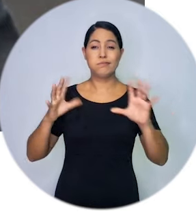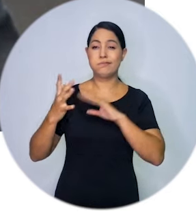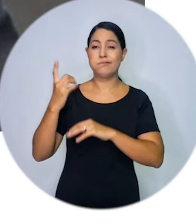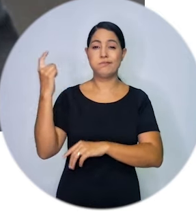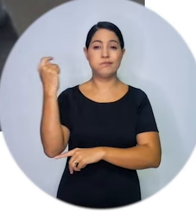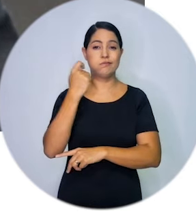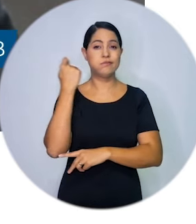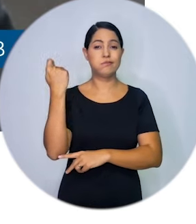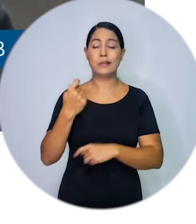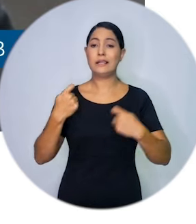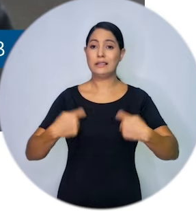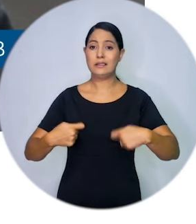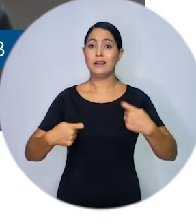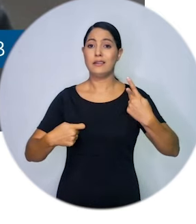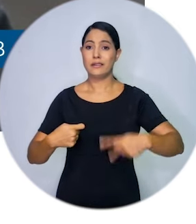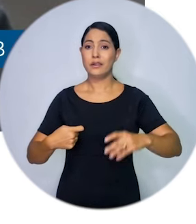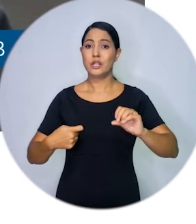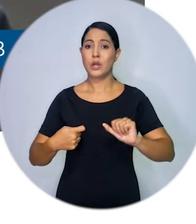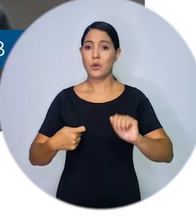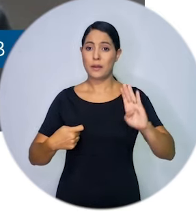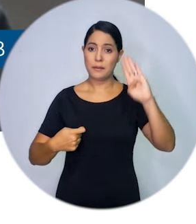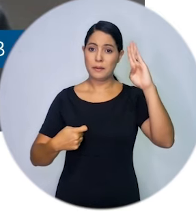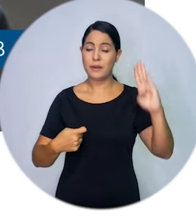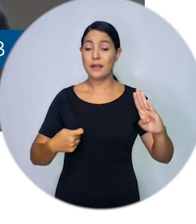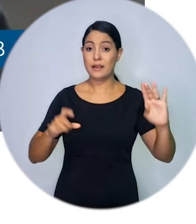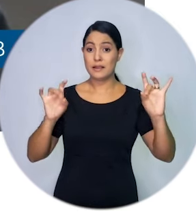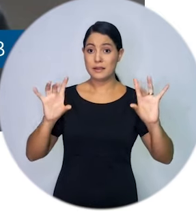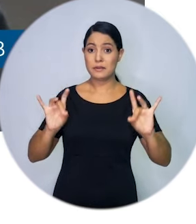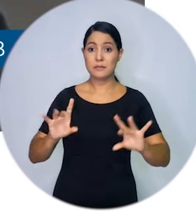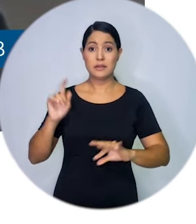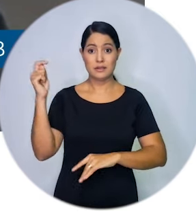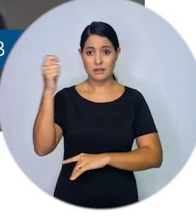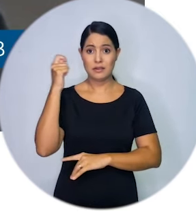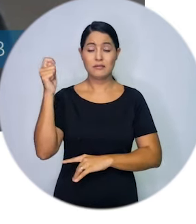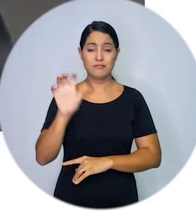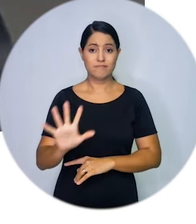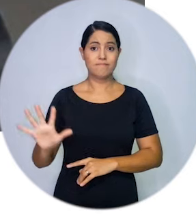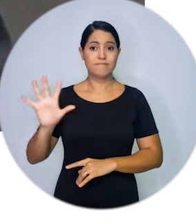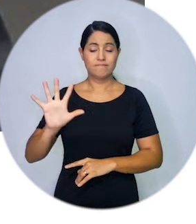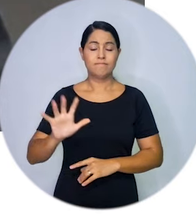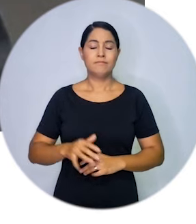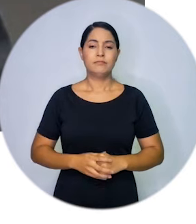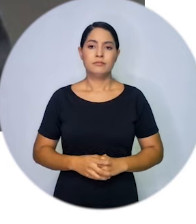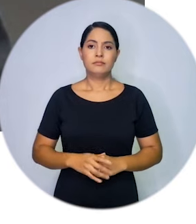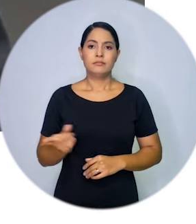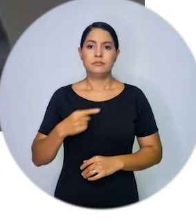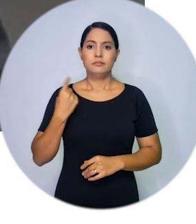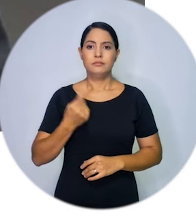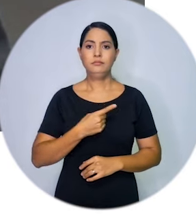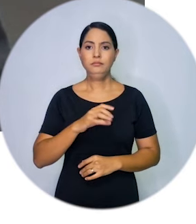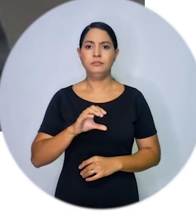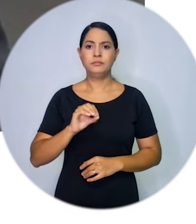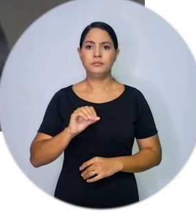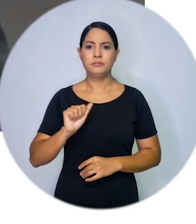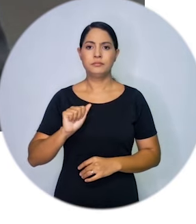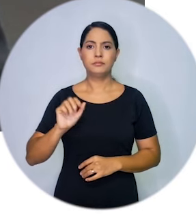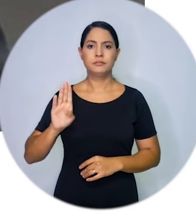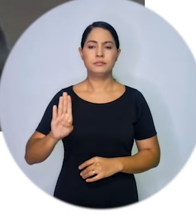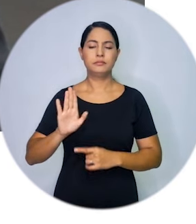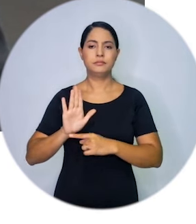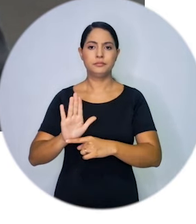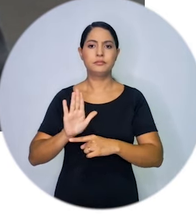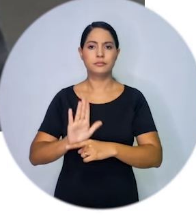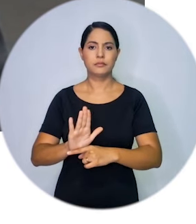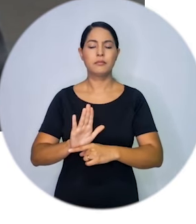tem demandado muito da OAB Nacional, e em especial da Seccional Gaúcha. Esta é mais uma iniciativa do sistema OAB